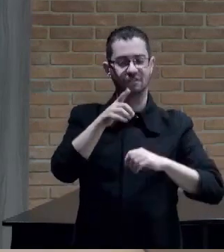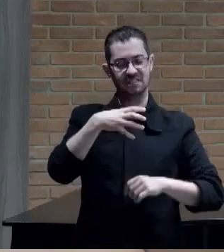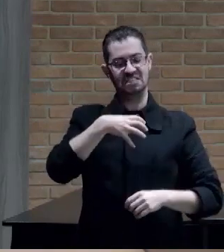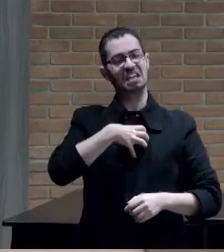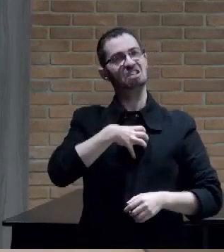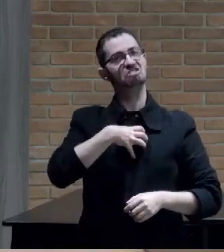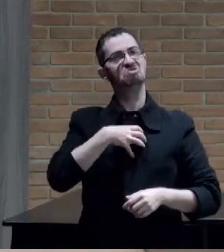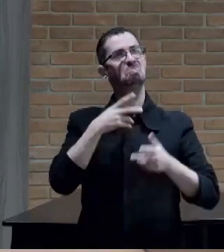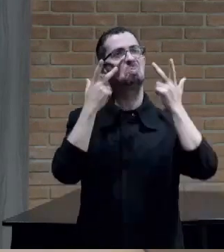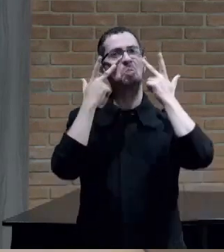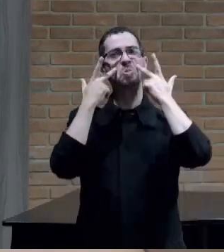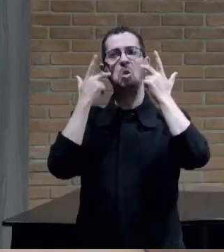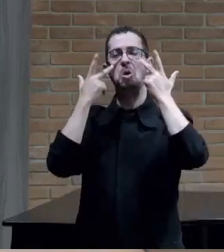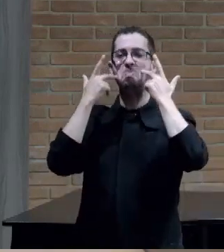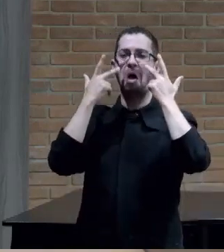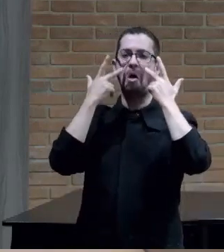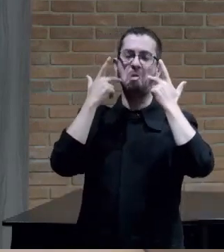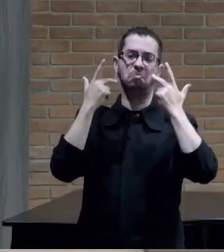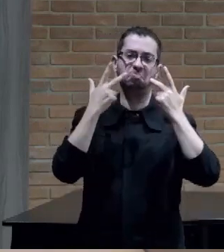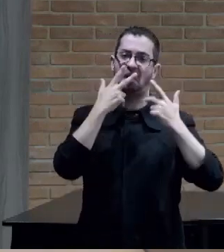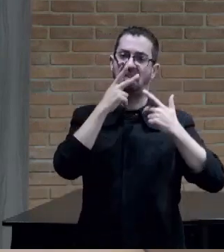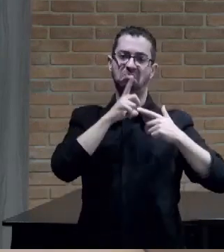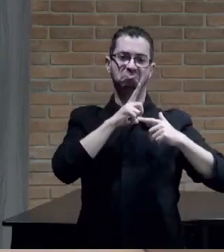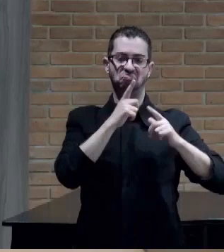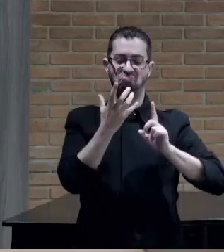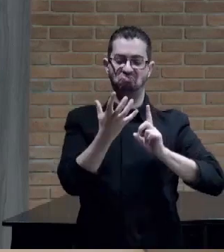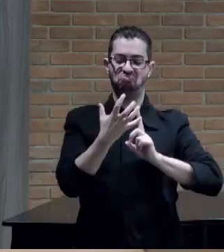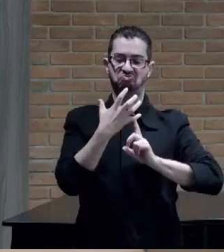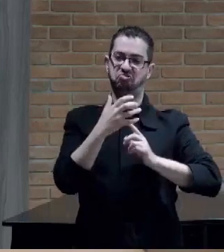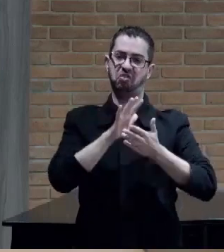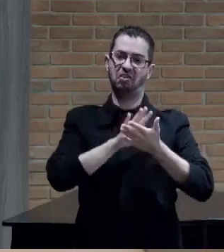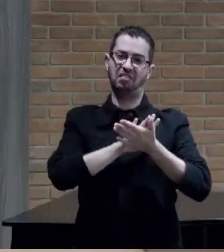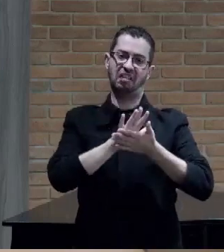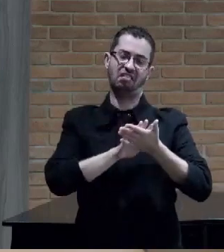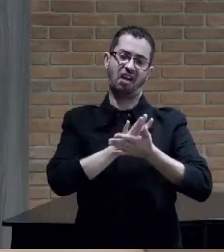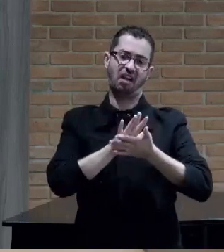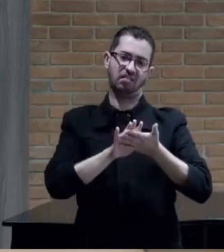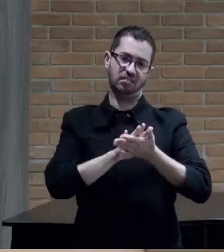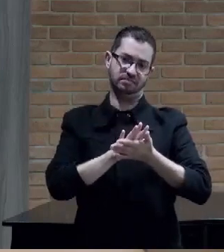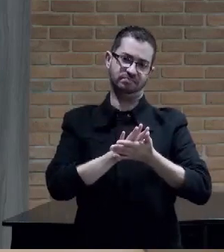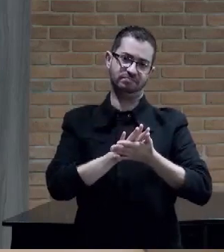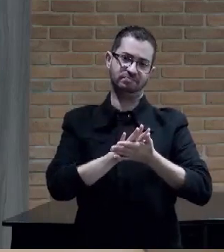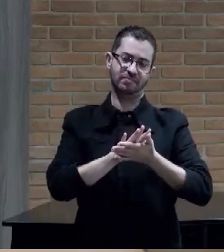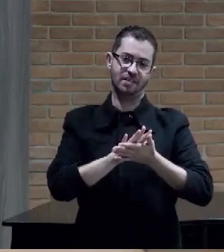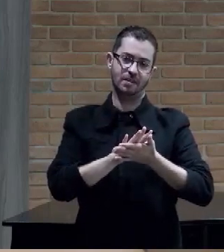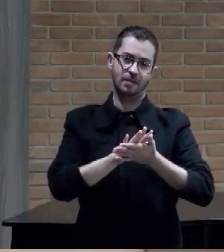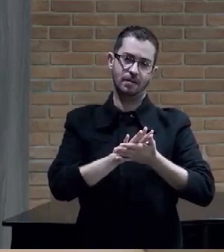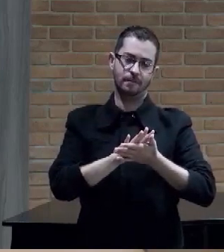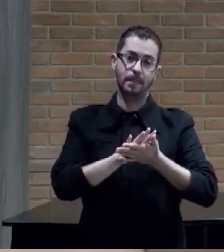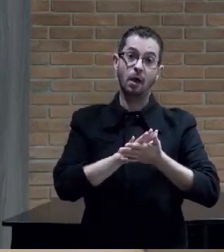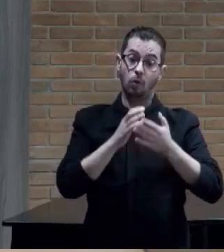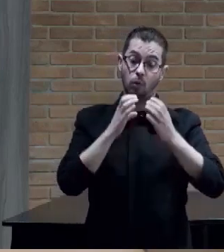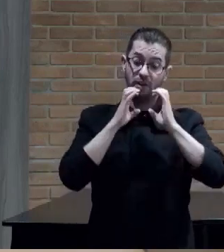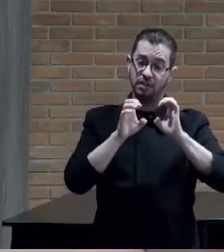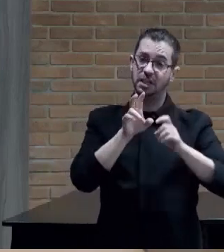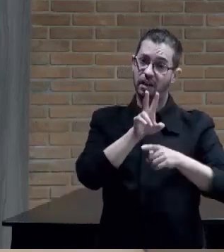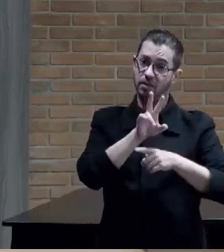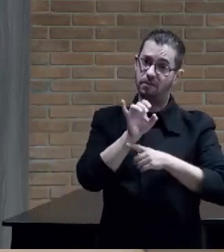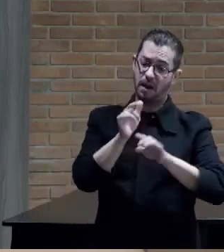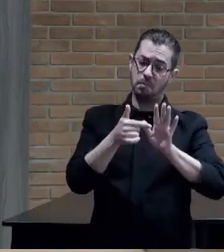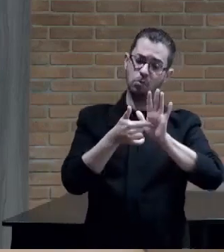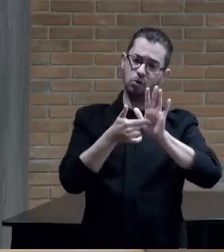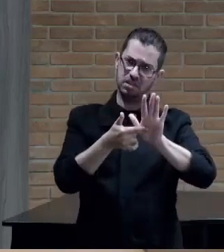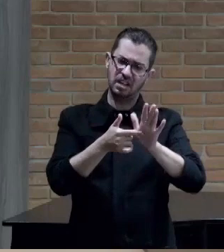é um evangelho inoperante. E ele vai tirar você do conforto. Ele vai falar certas verdades que você vai ficar,